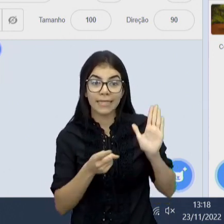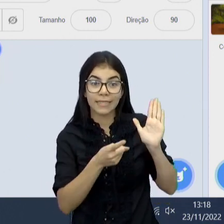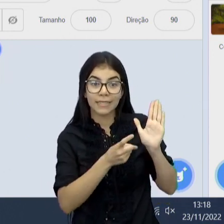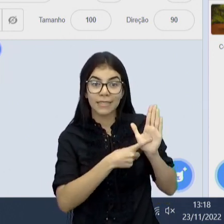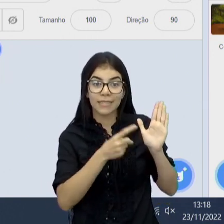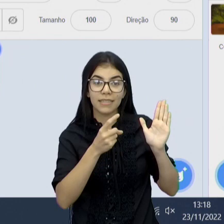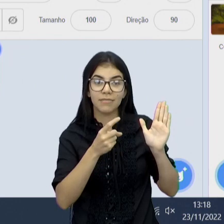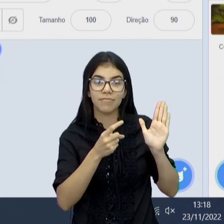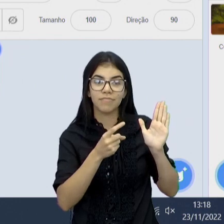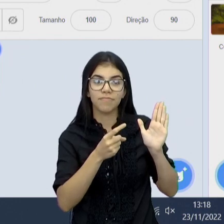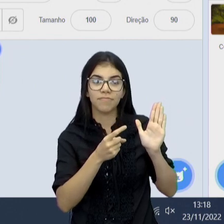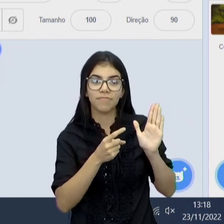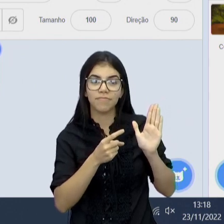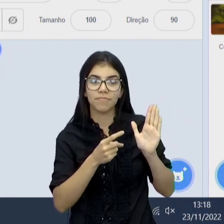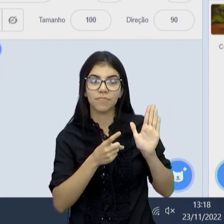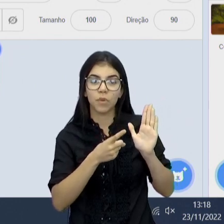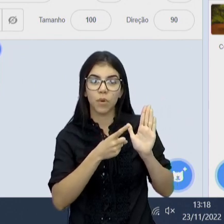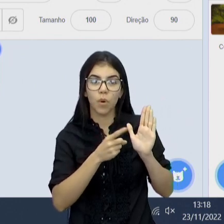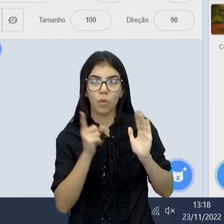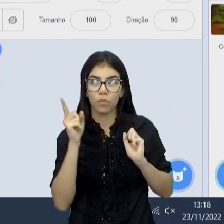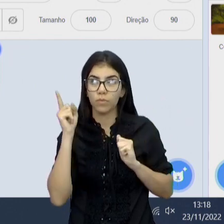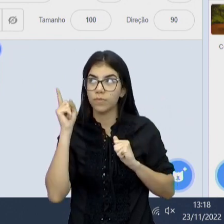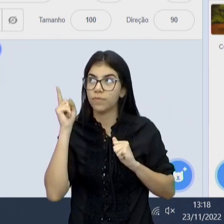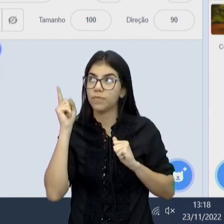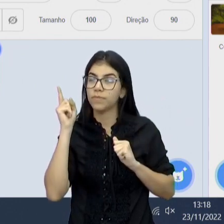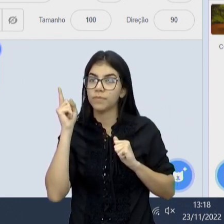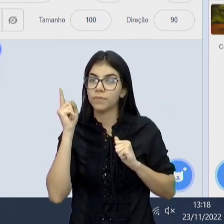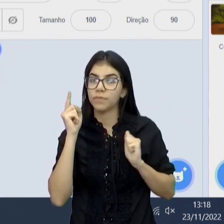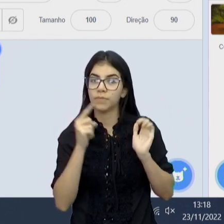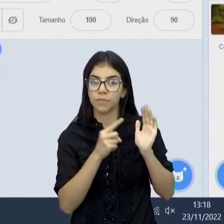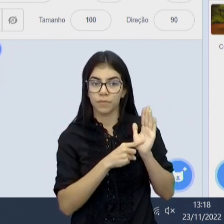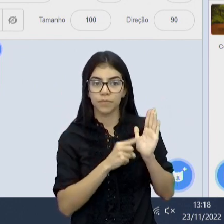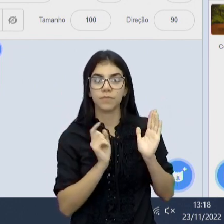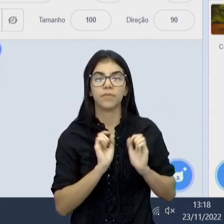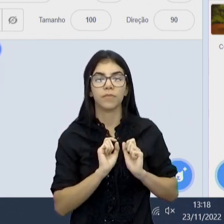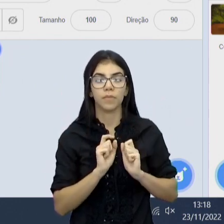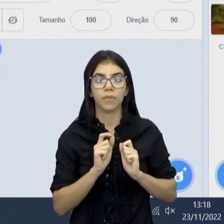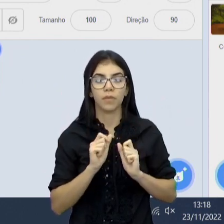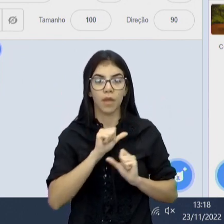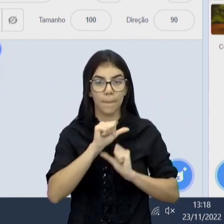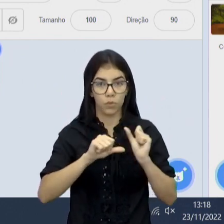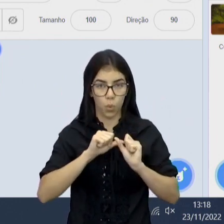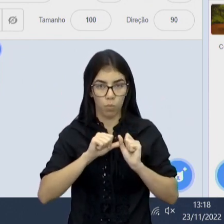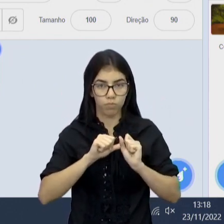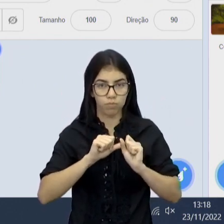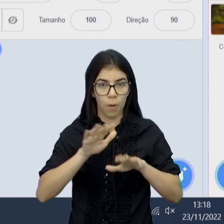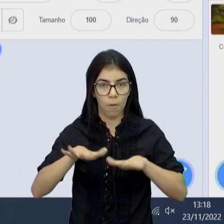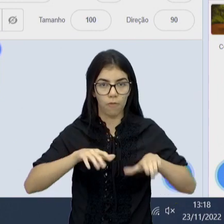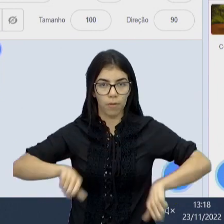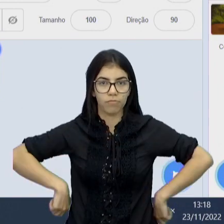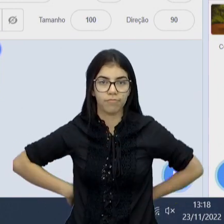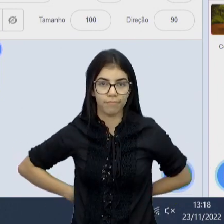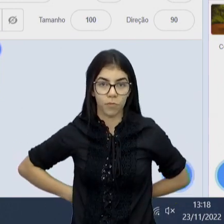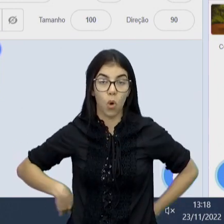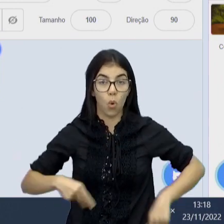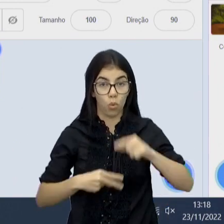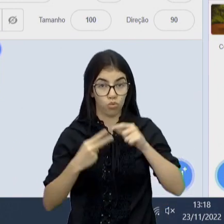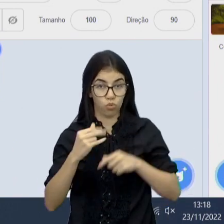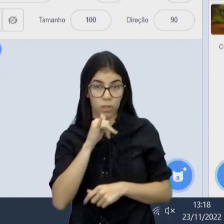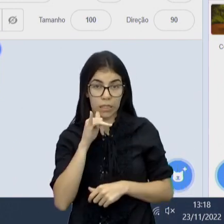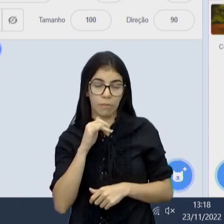para eles verem. Aqui. Do lado esquerdo tem as fantasias, clica na de baixo. Isso. E ela fica com o bracinho atrás, tá bom? São os dois tipos que tem